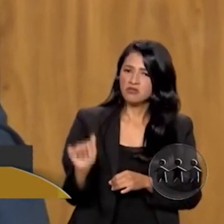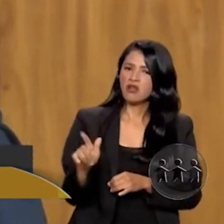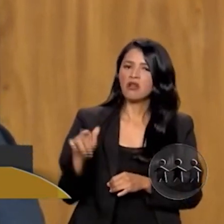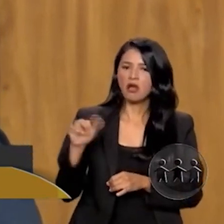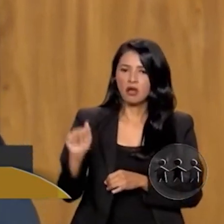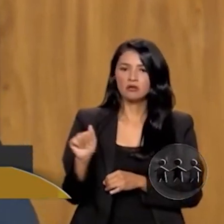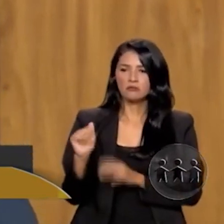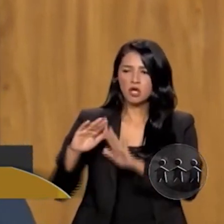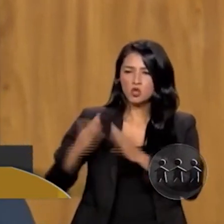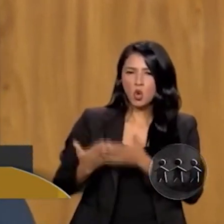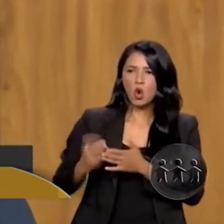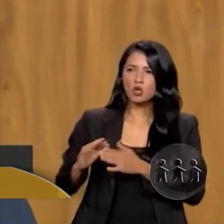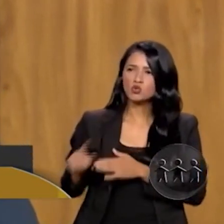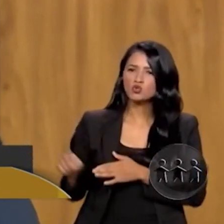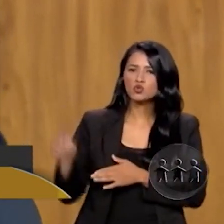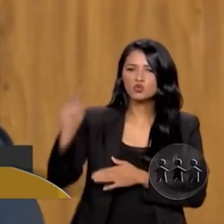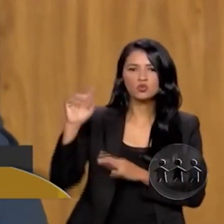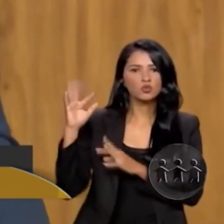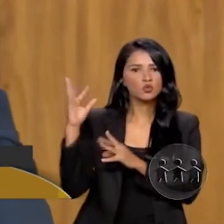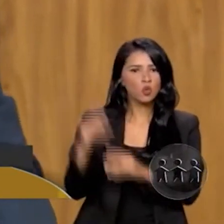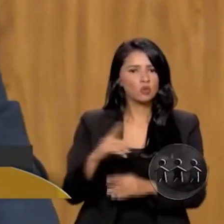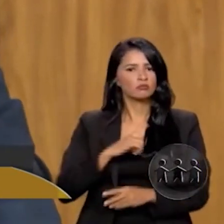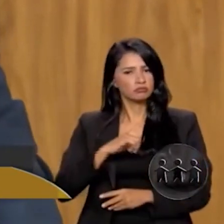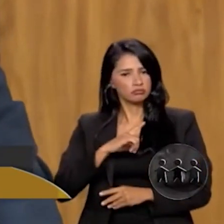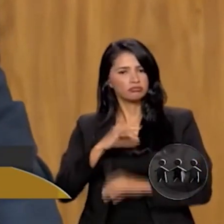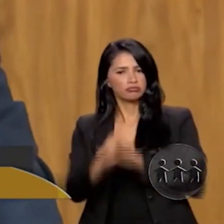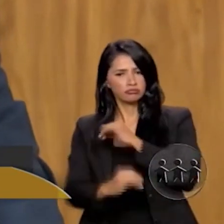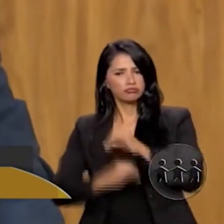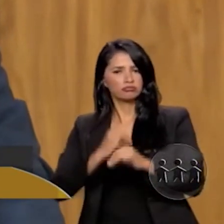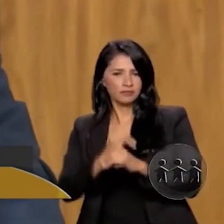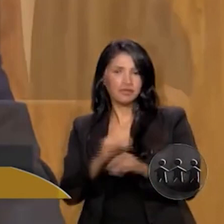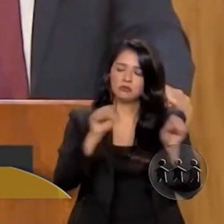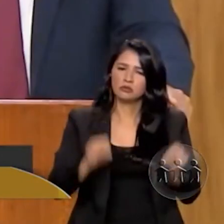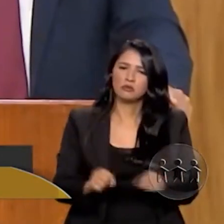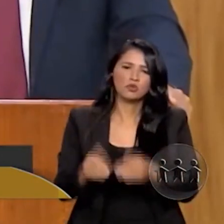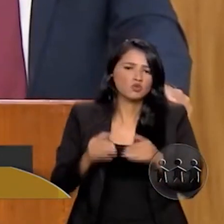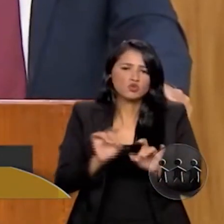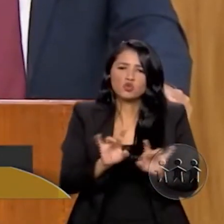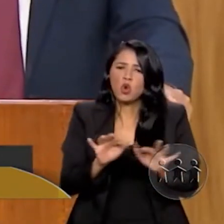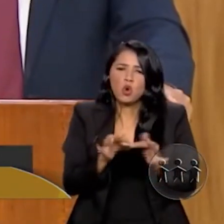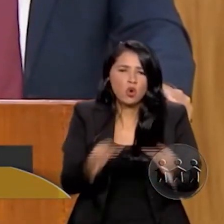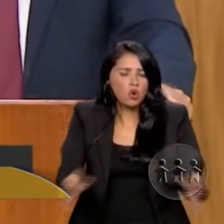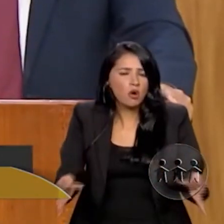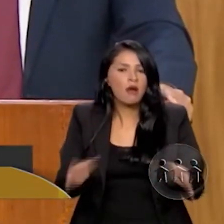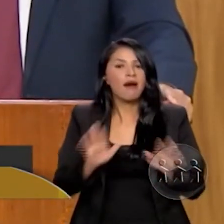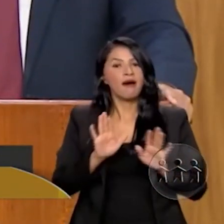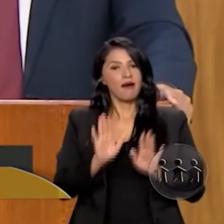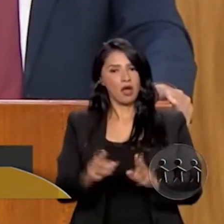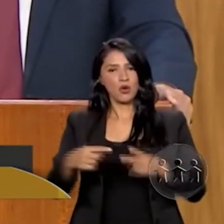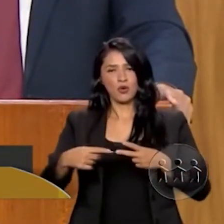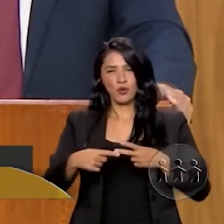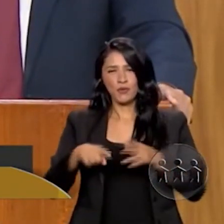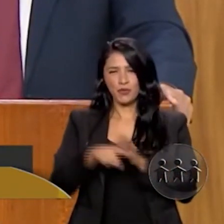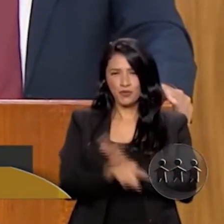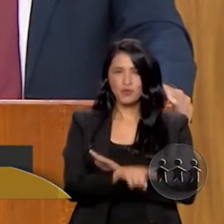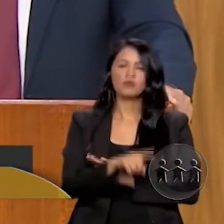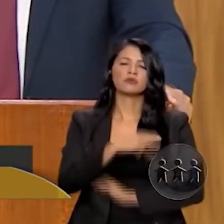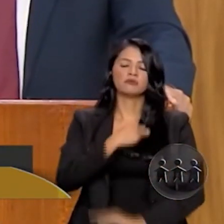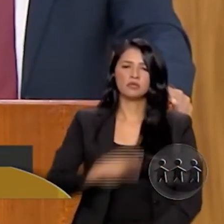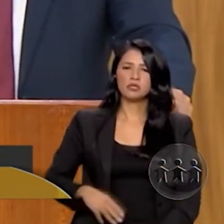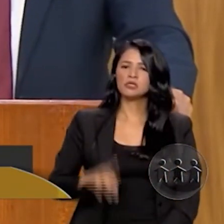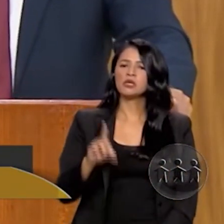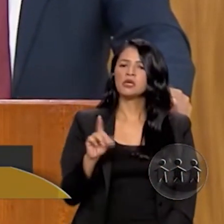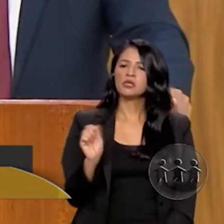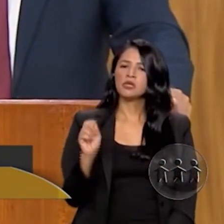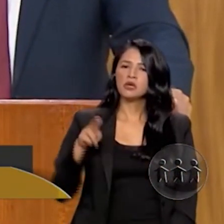das escolas do país, inclusive as escolas rurais. Com relação à ministra Daniela,